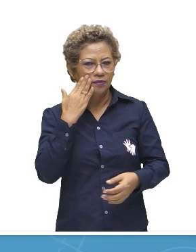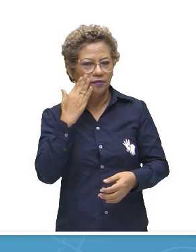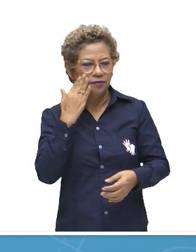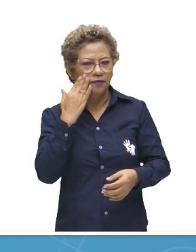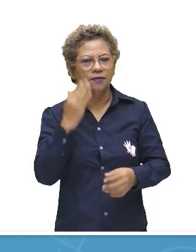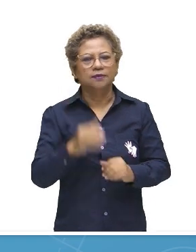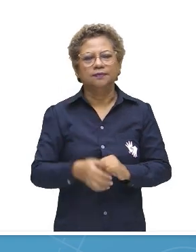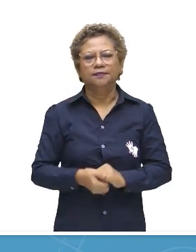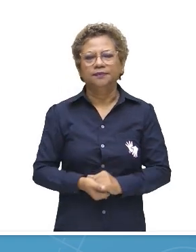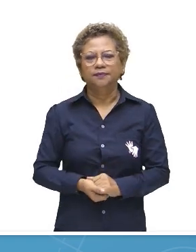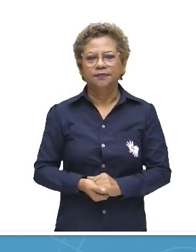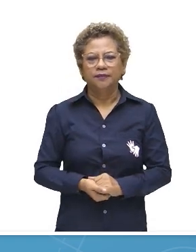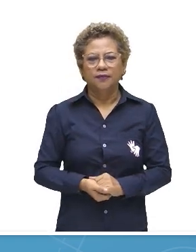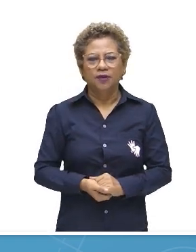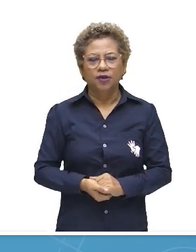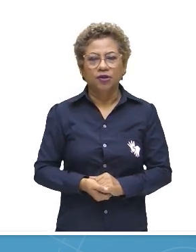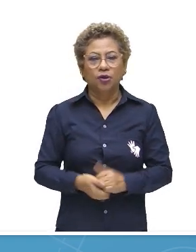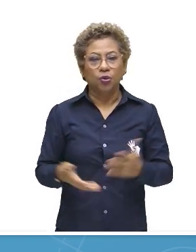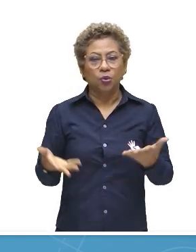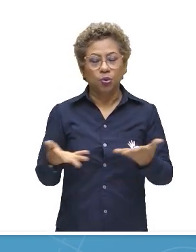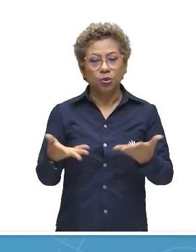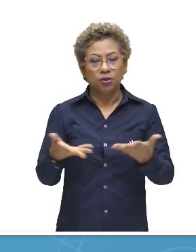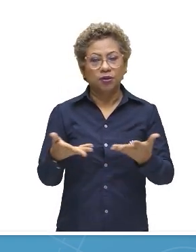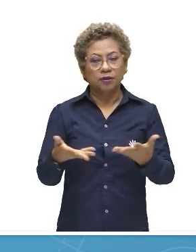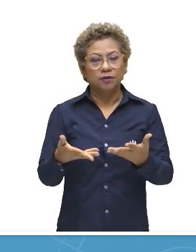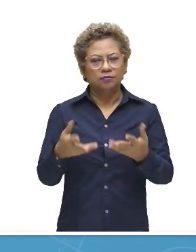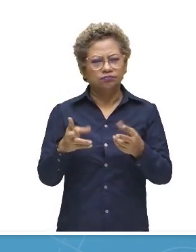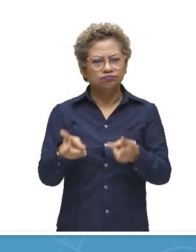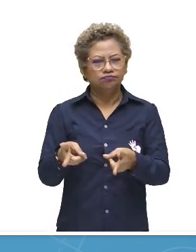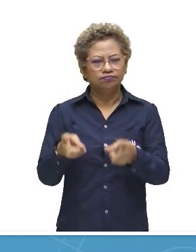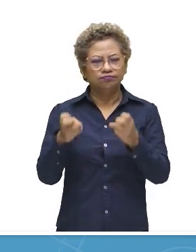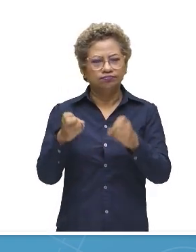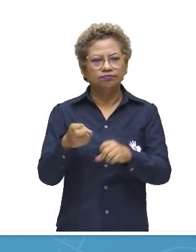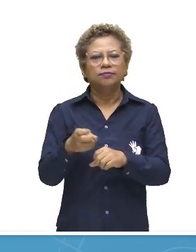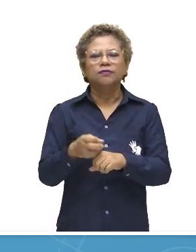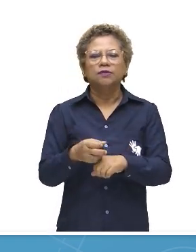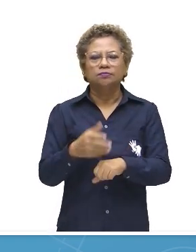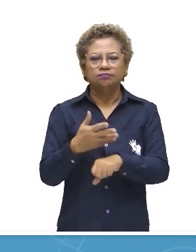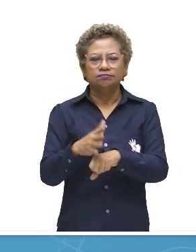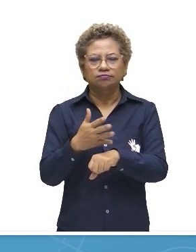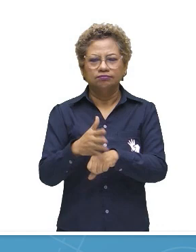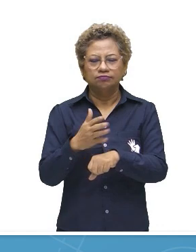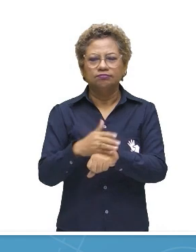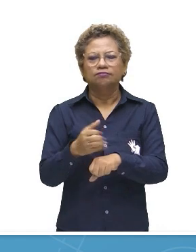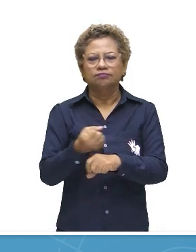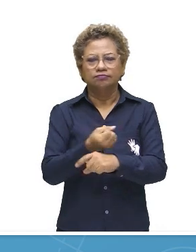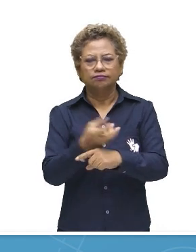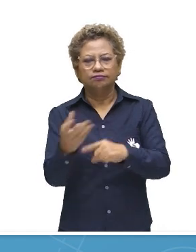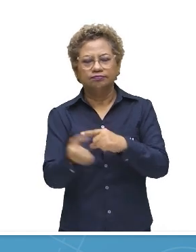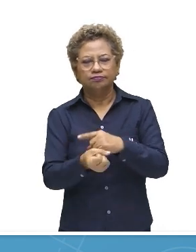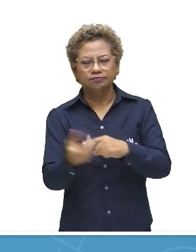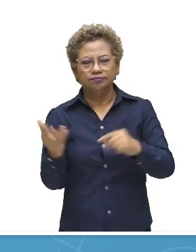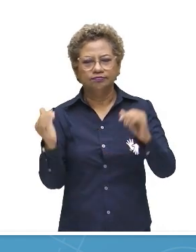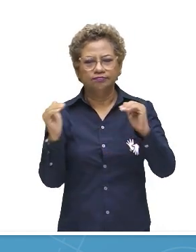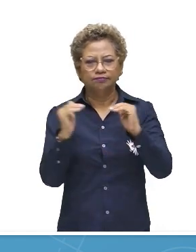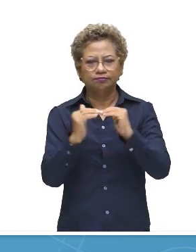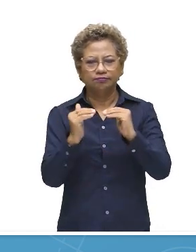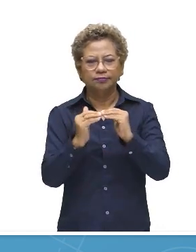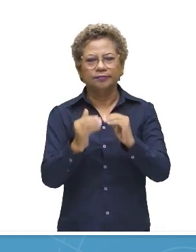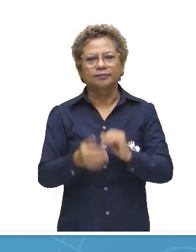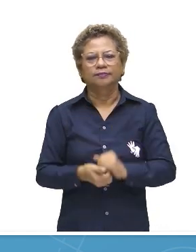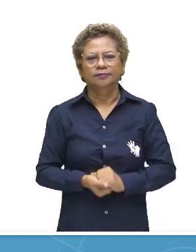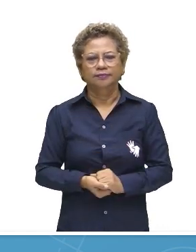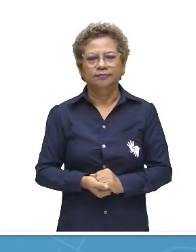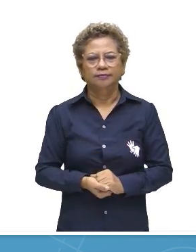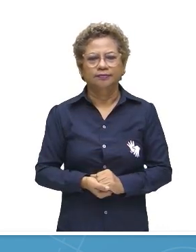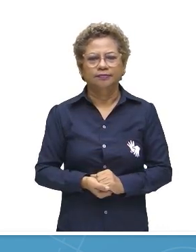Então, hoje a gente vai ver as frações equivalentes, tá? E simplificação de frações. Vamos resolver algumas atividades relacionadas a esses dois assuntos